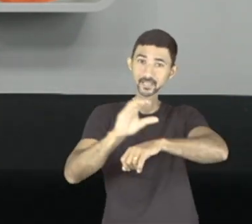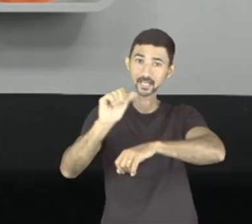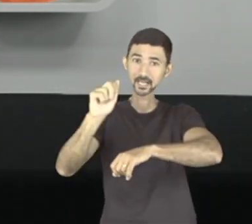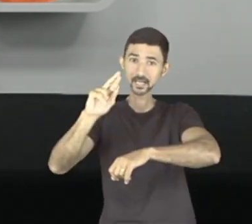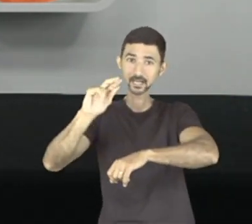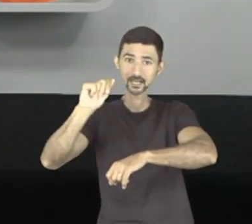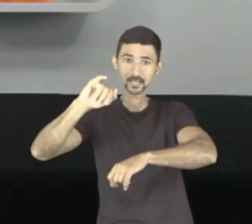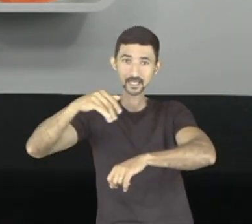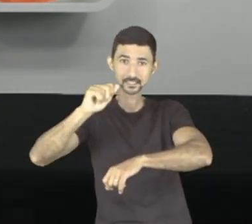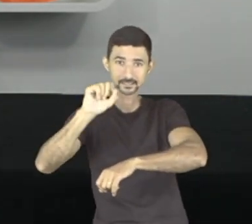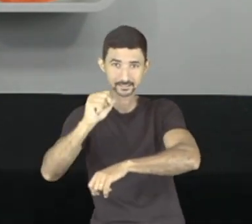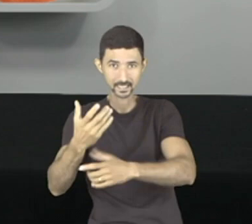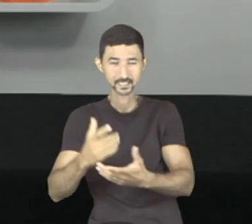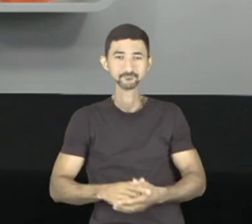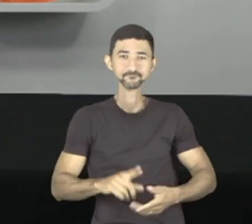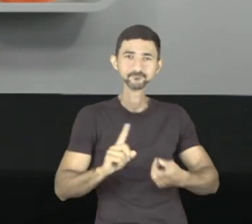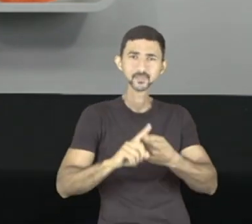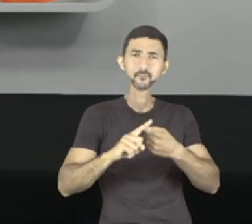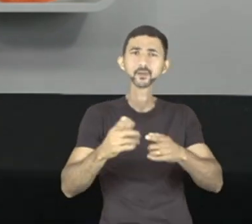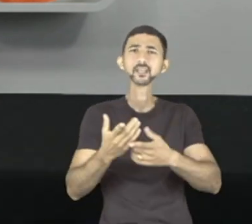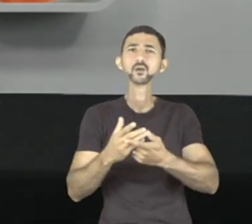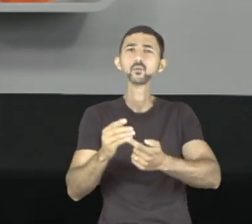Carajás. Também falamos na Serra do